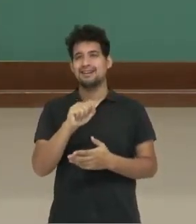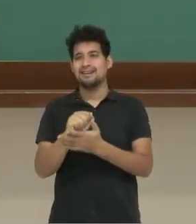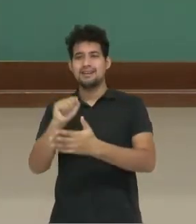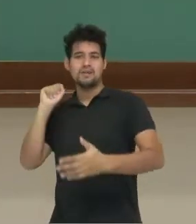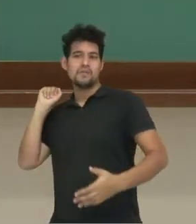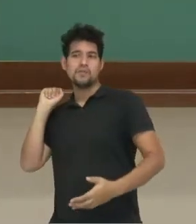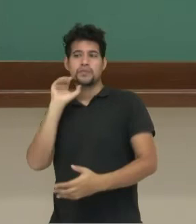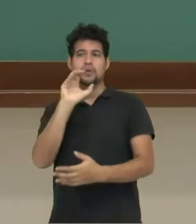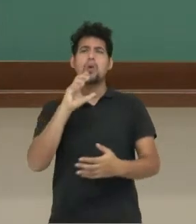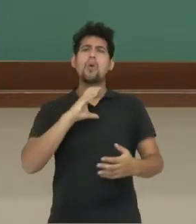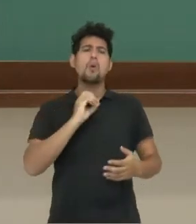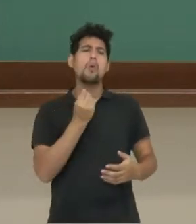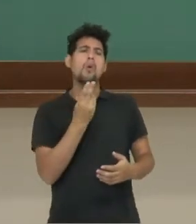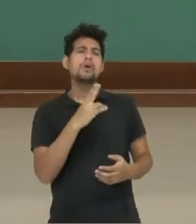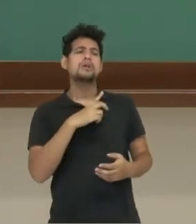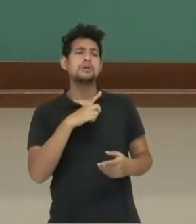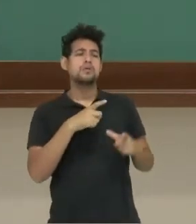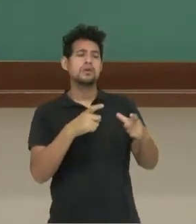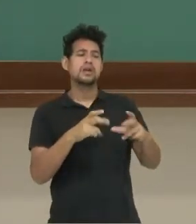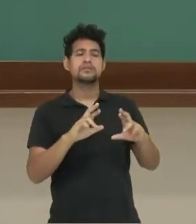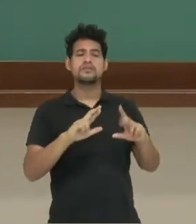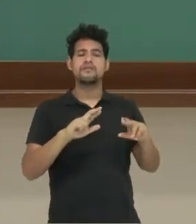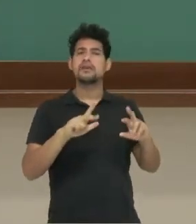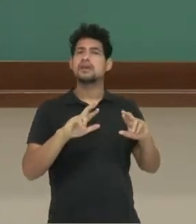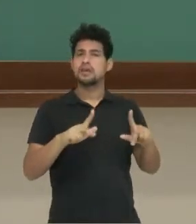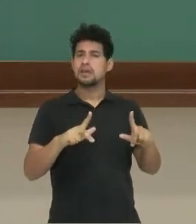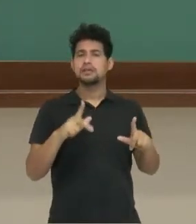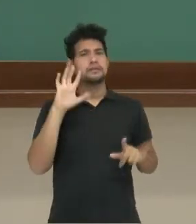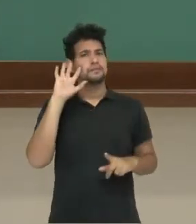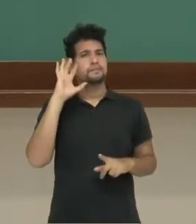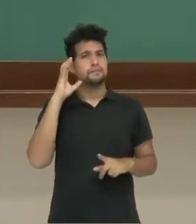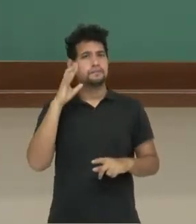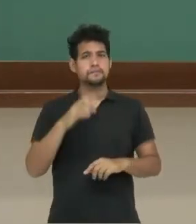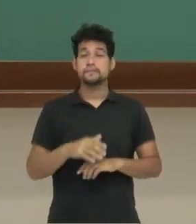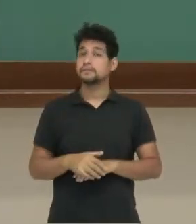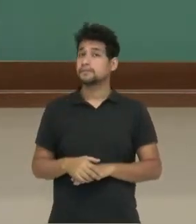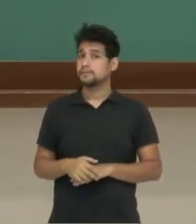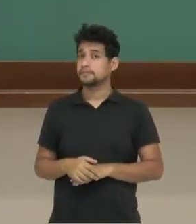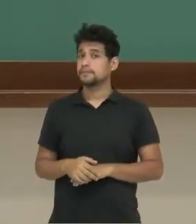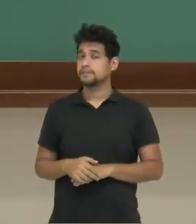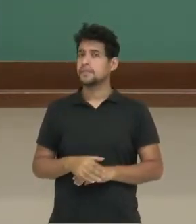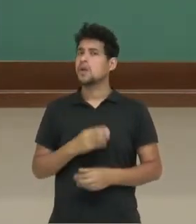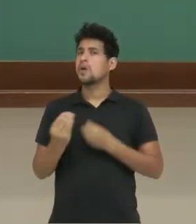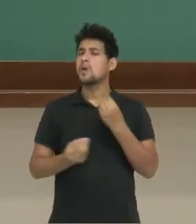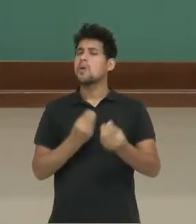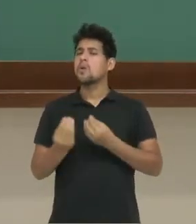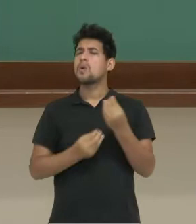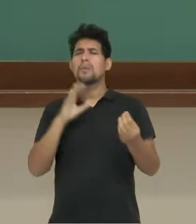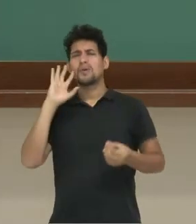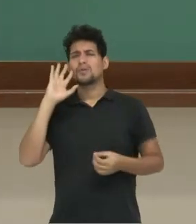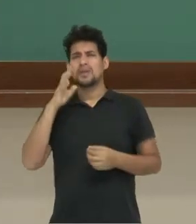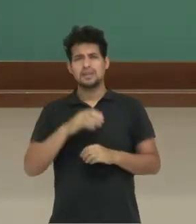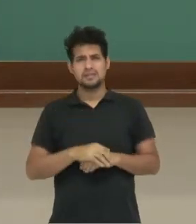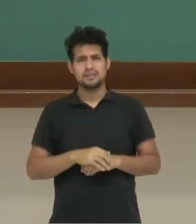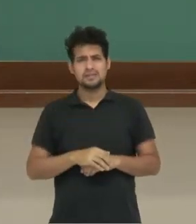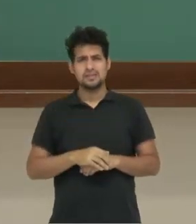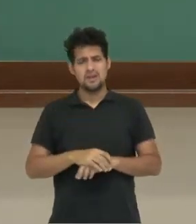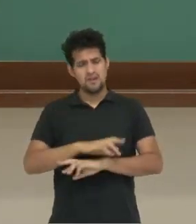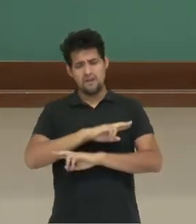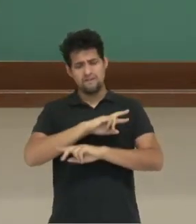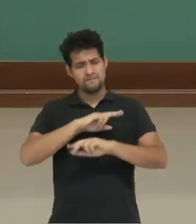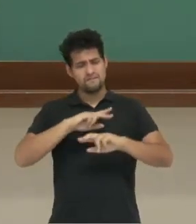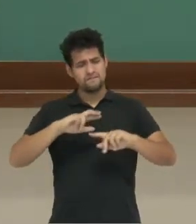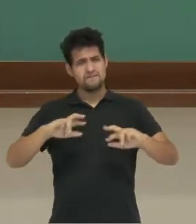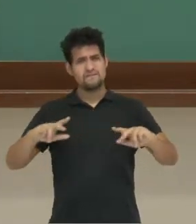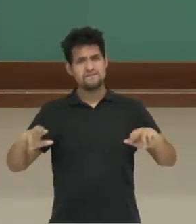espaço diferente para que essas provas possam acontecer? Como é a competição? Todos os atletas fazem